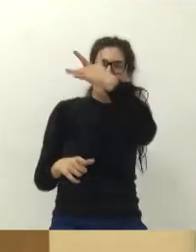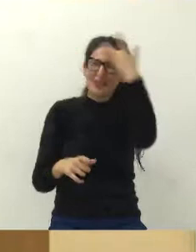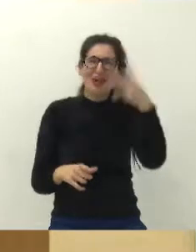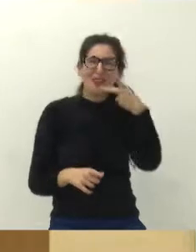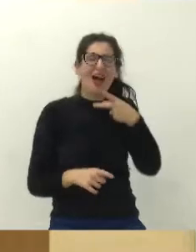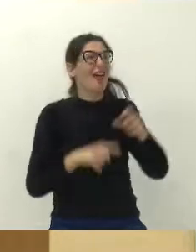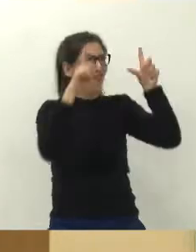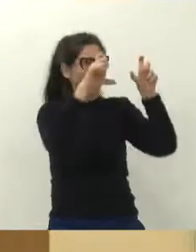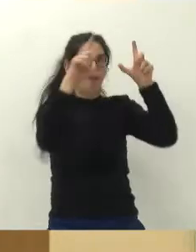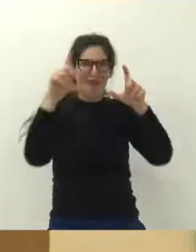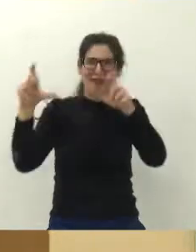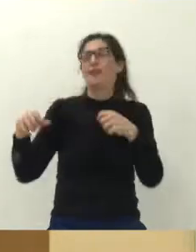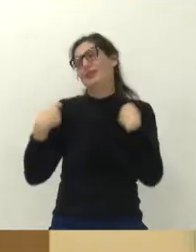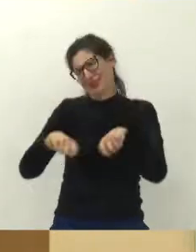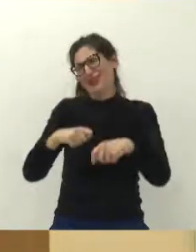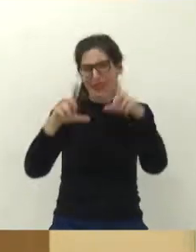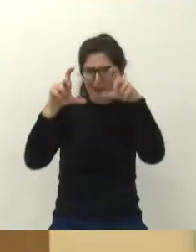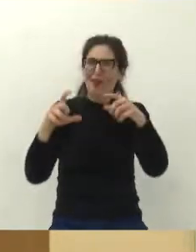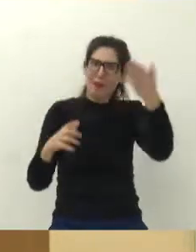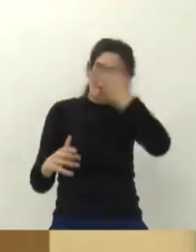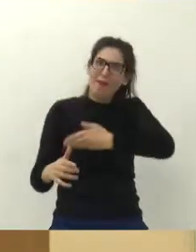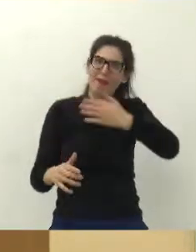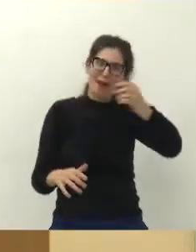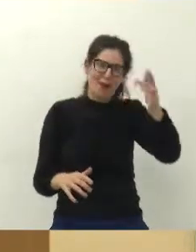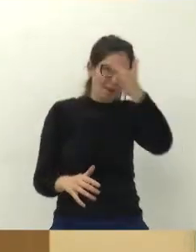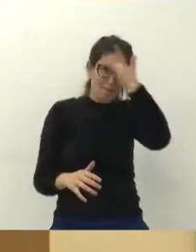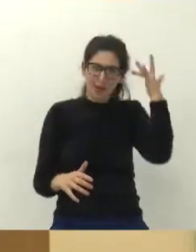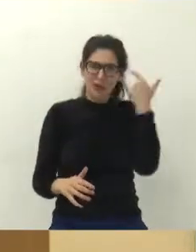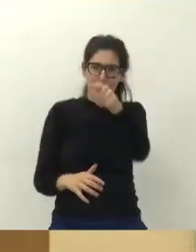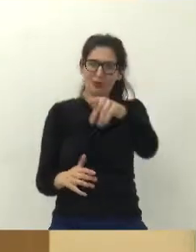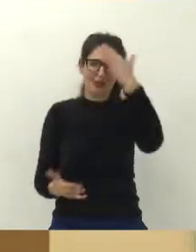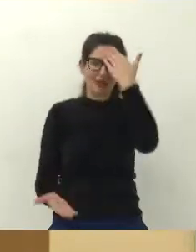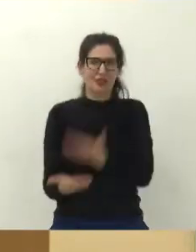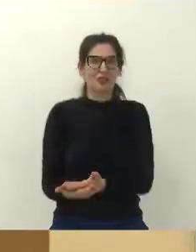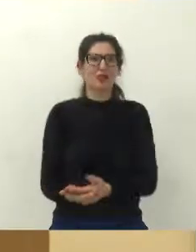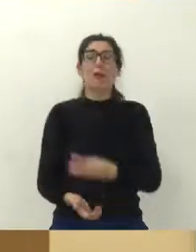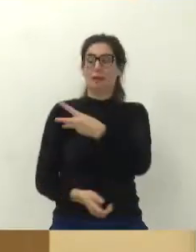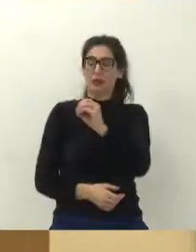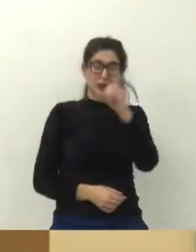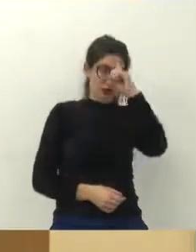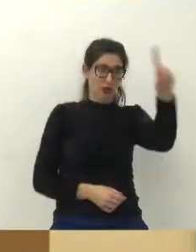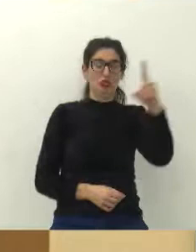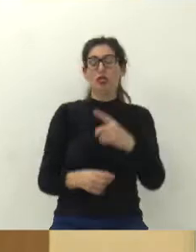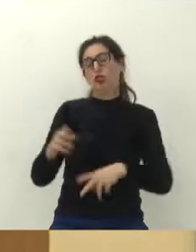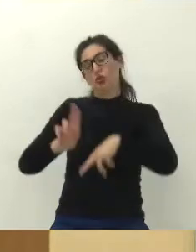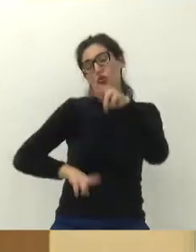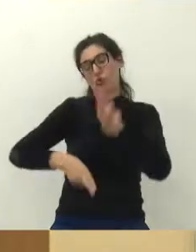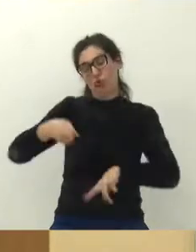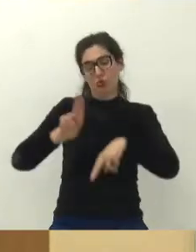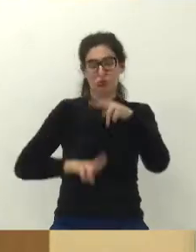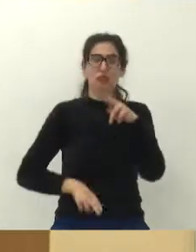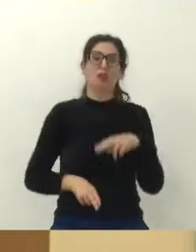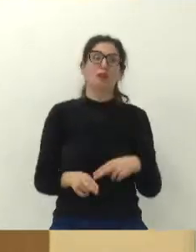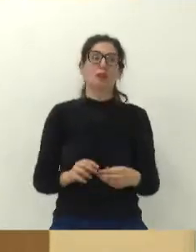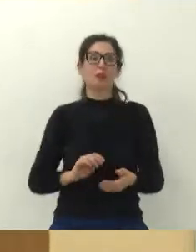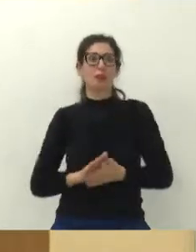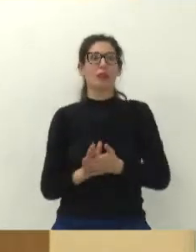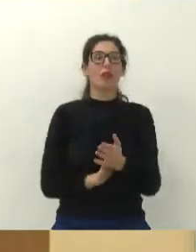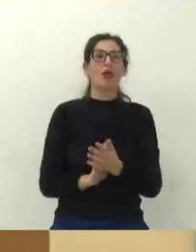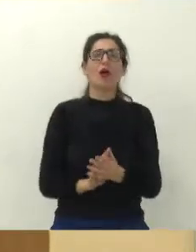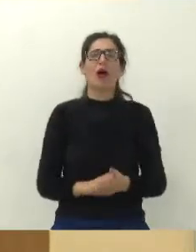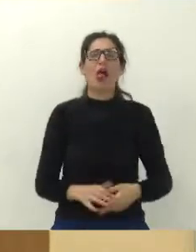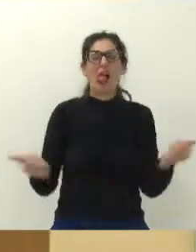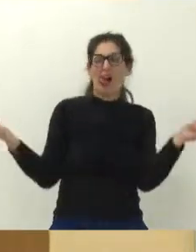né? Fala, mas não foi. Então, está lá no meu Face, dia 30 de junho, eu levei todas as reivindicações dos munícipes, né? O mau